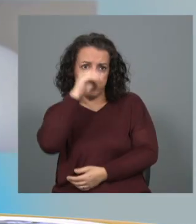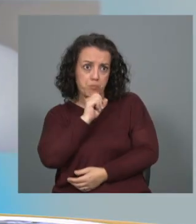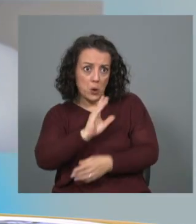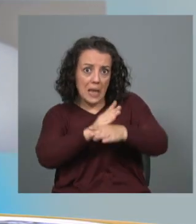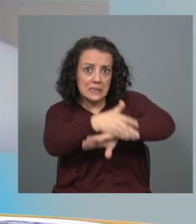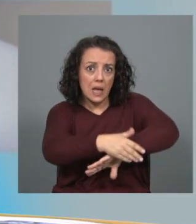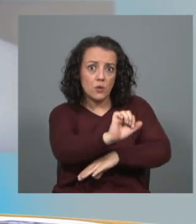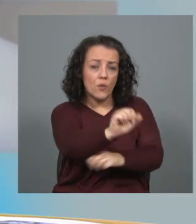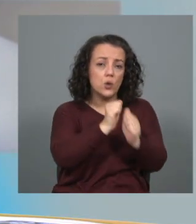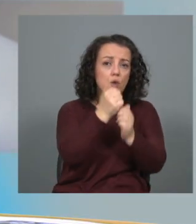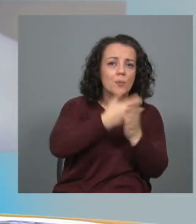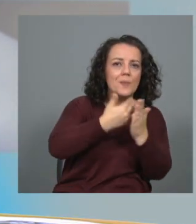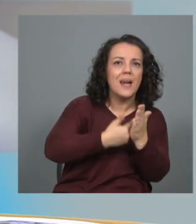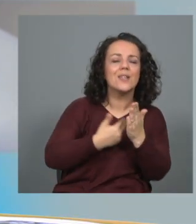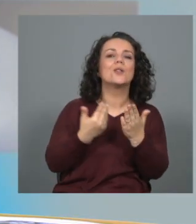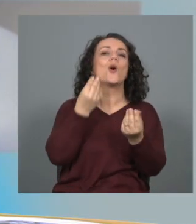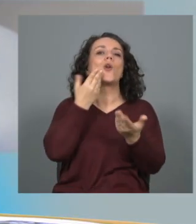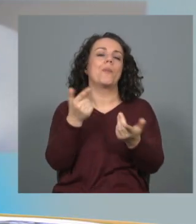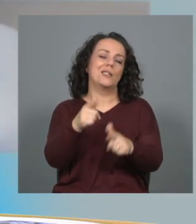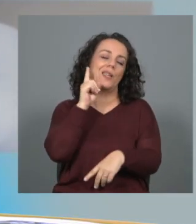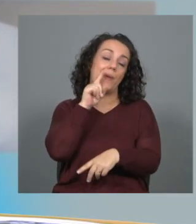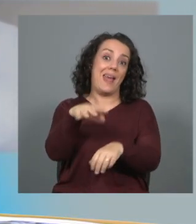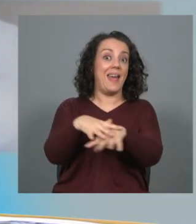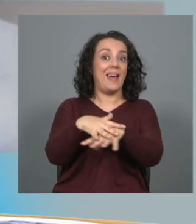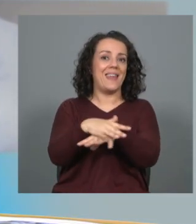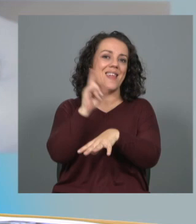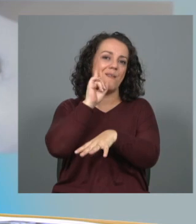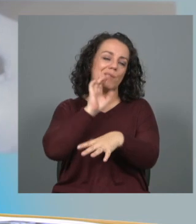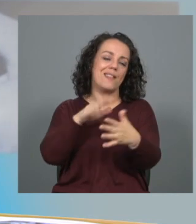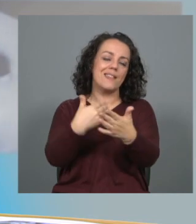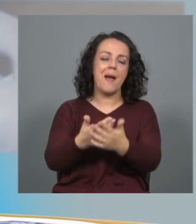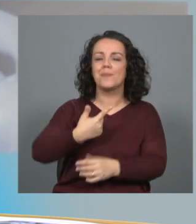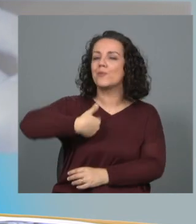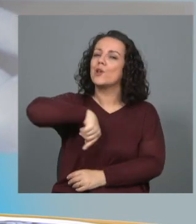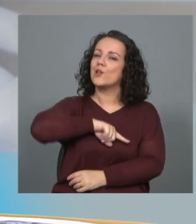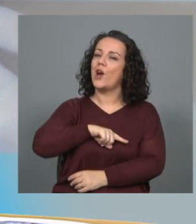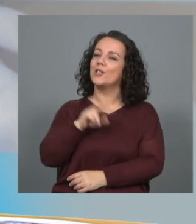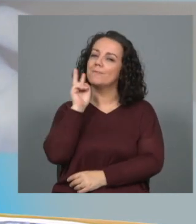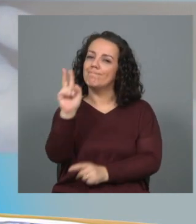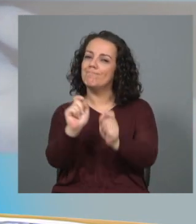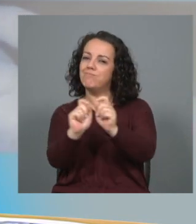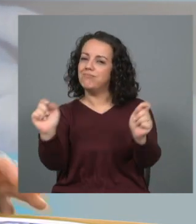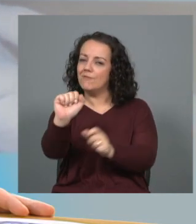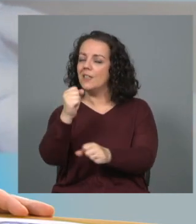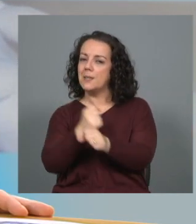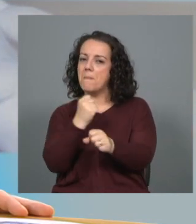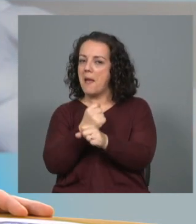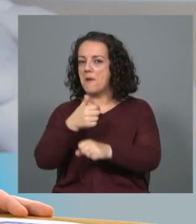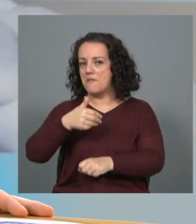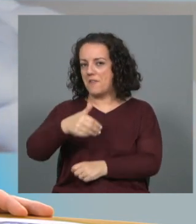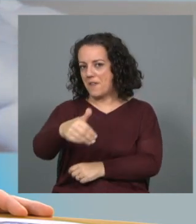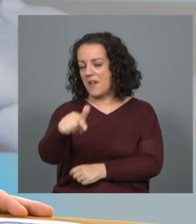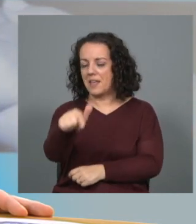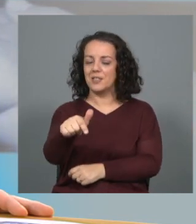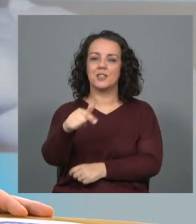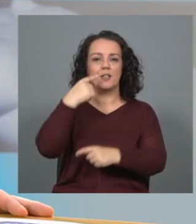a essa documentação? É para isso que serve a rede. É preciso que serve a rede, e nós vamos acompanhar também o que acontecer também nesta